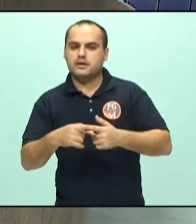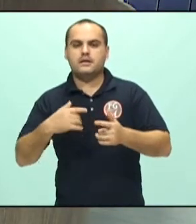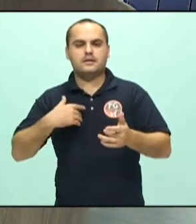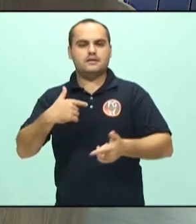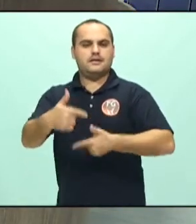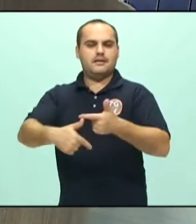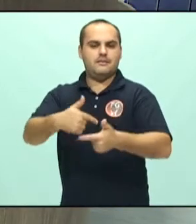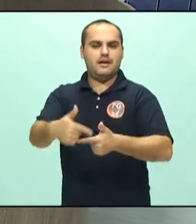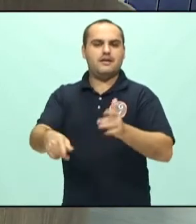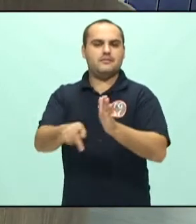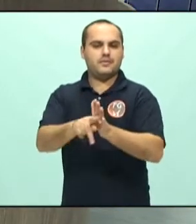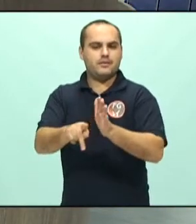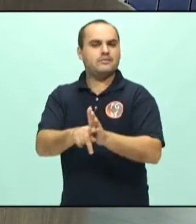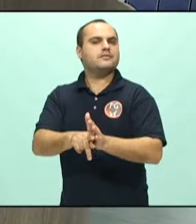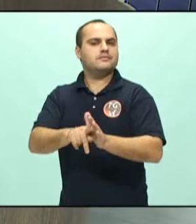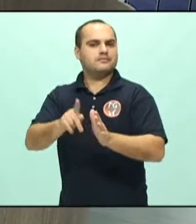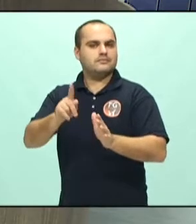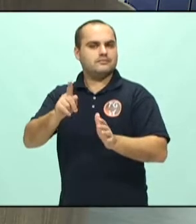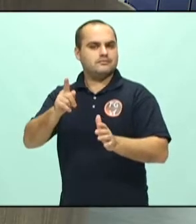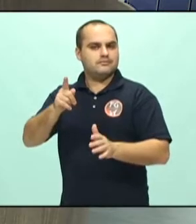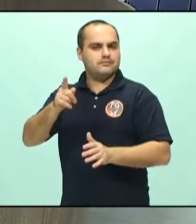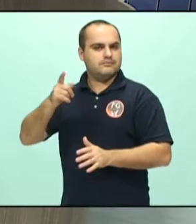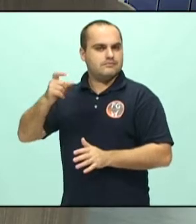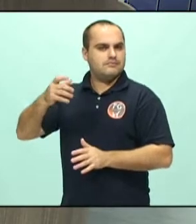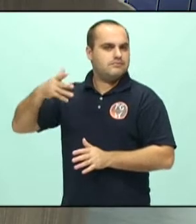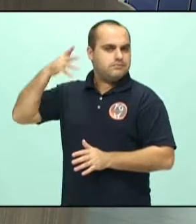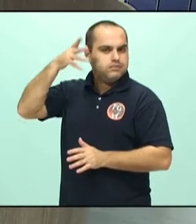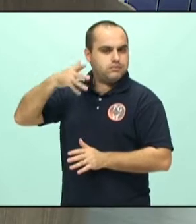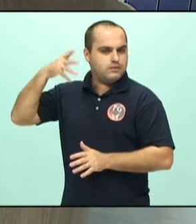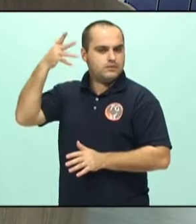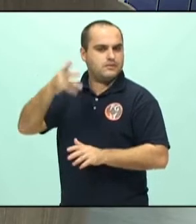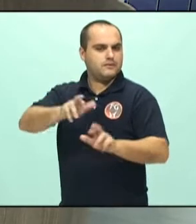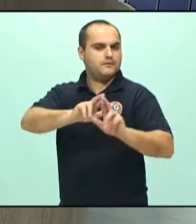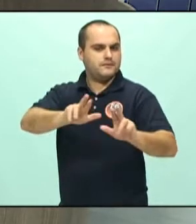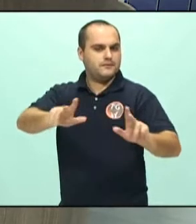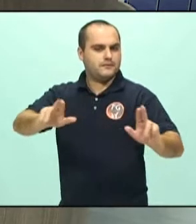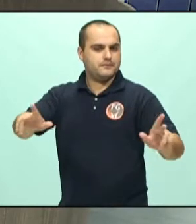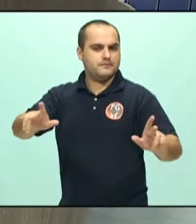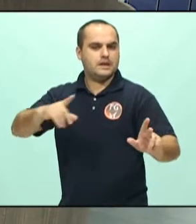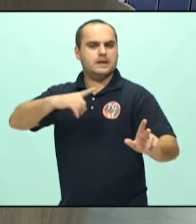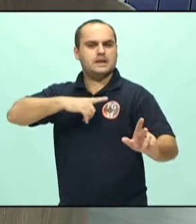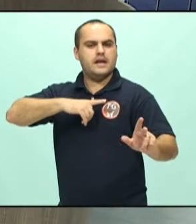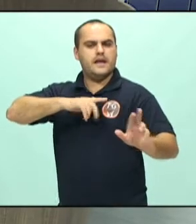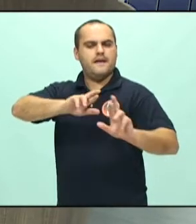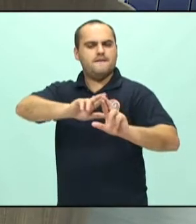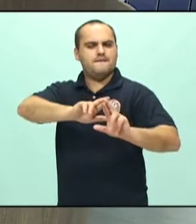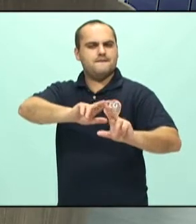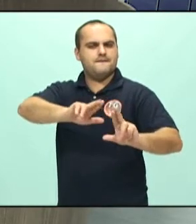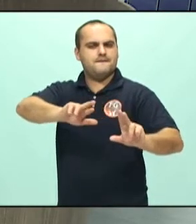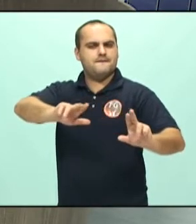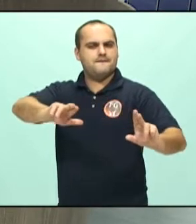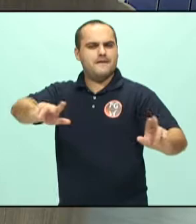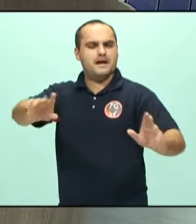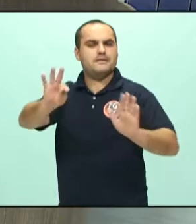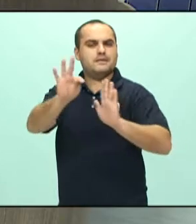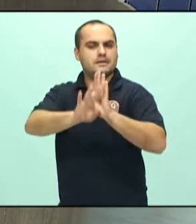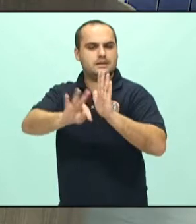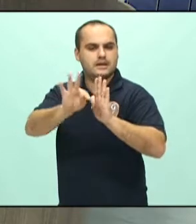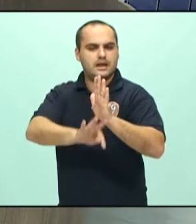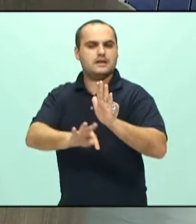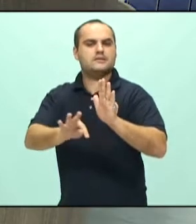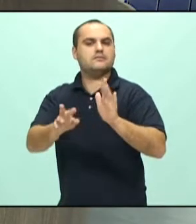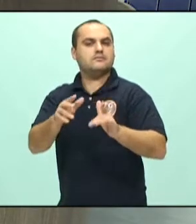seminários, dentro da proposta seminário, a gente tem vários outros tipos de textos a serem